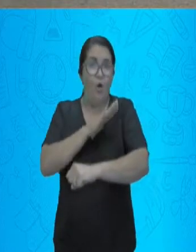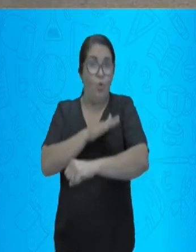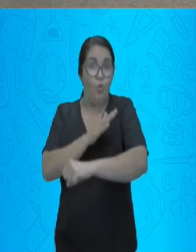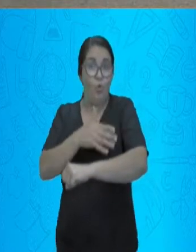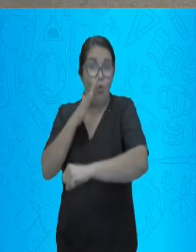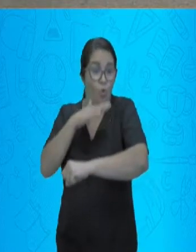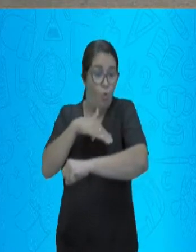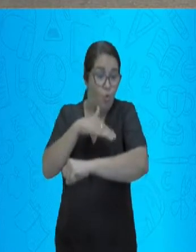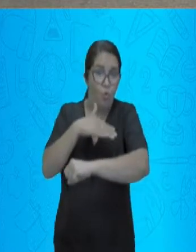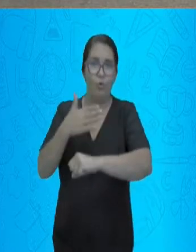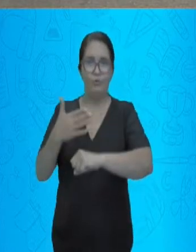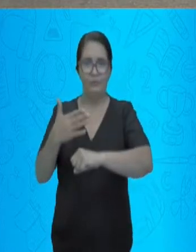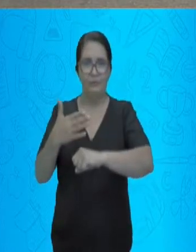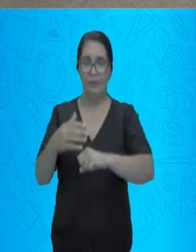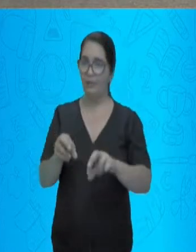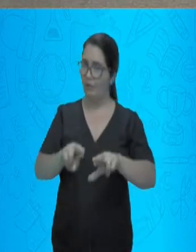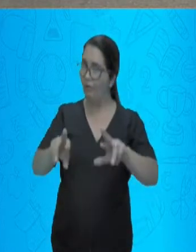em